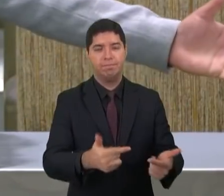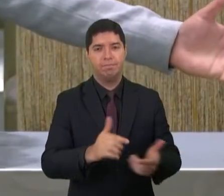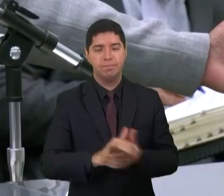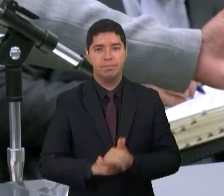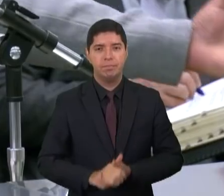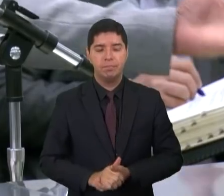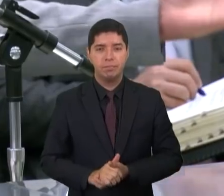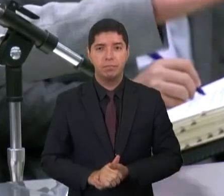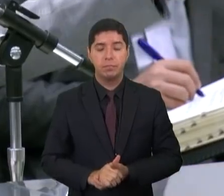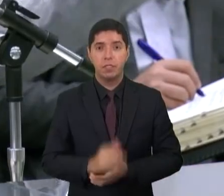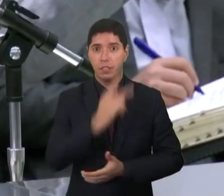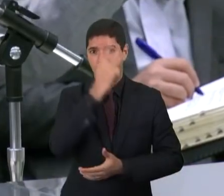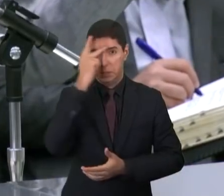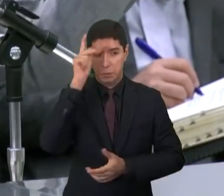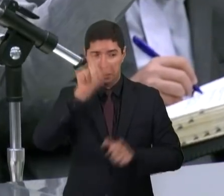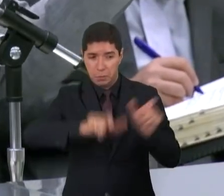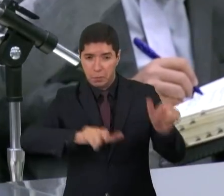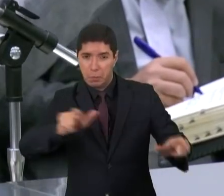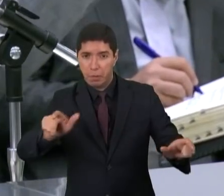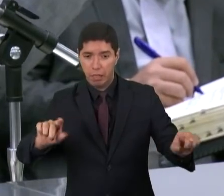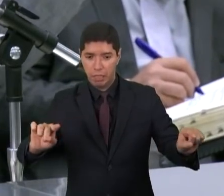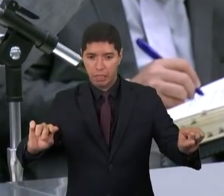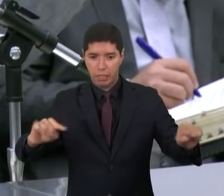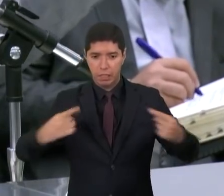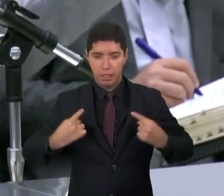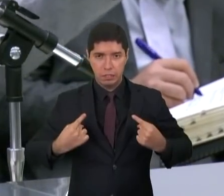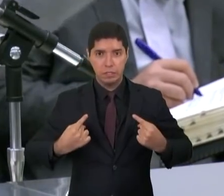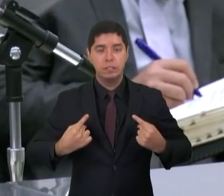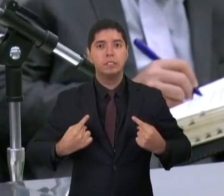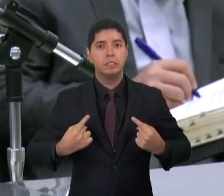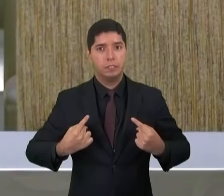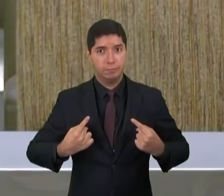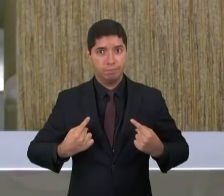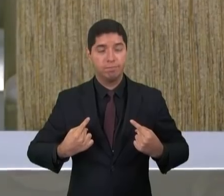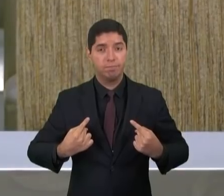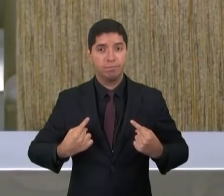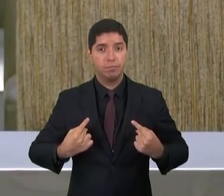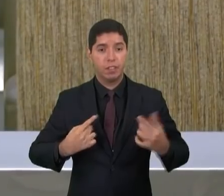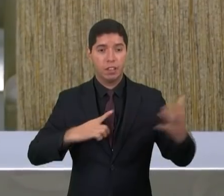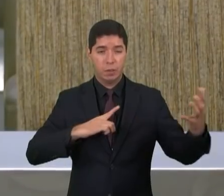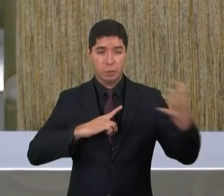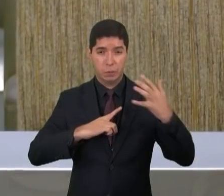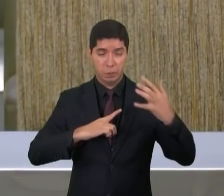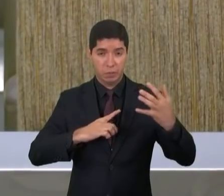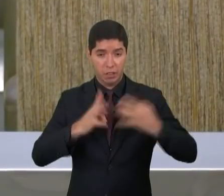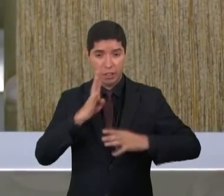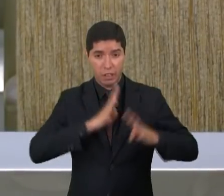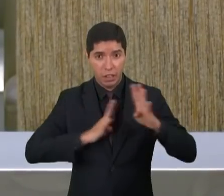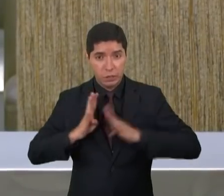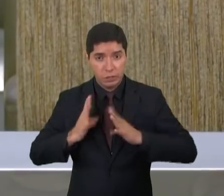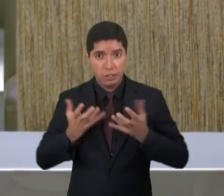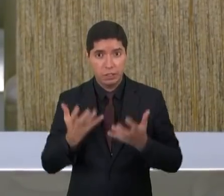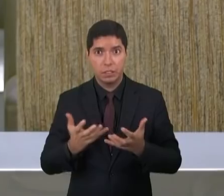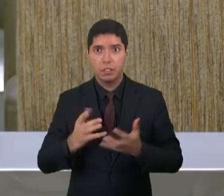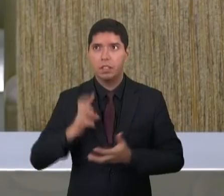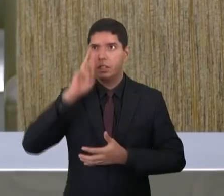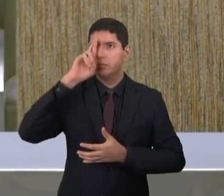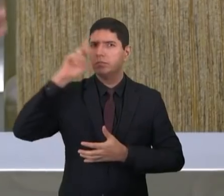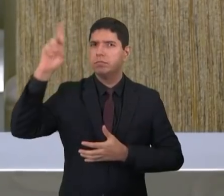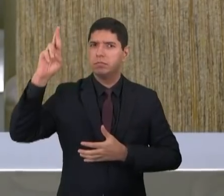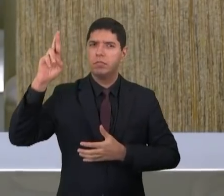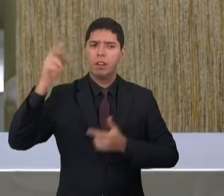Aqueles que se levantam contra ti, que se erguem contra ti, a Bíblia diz: o